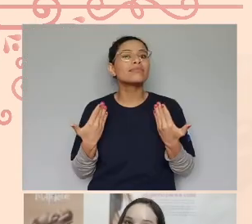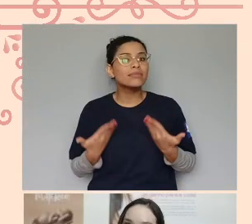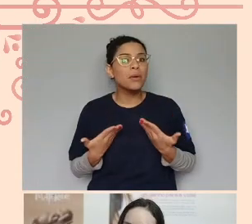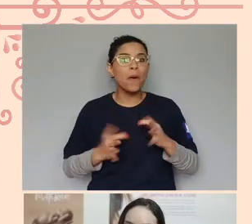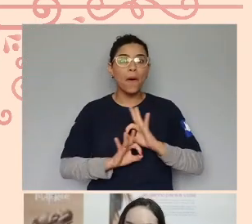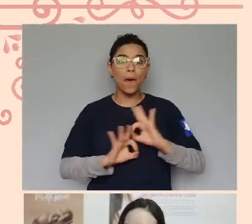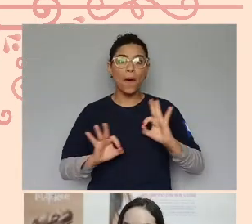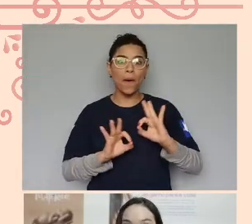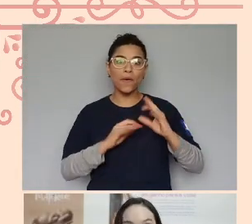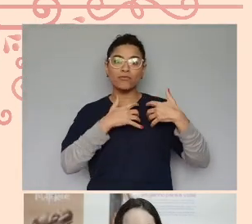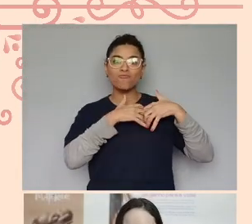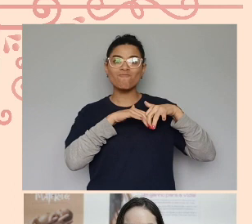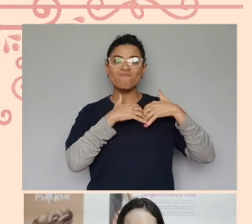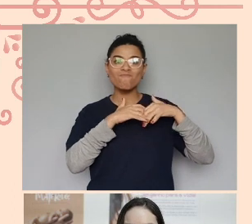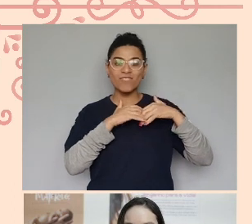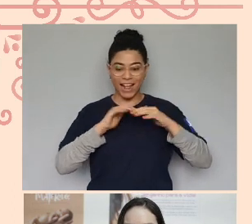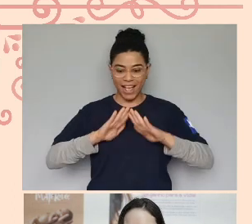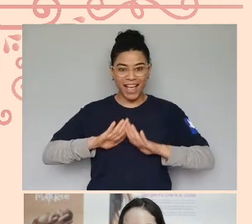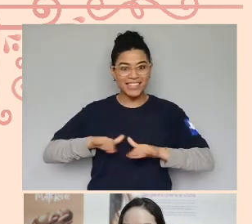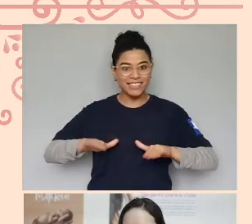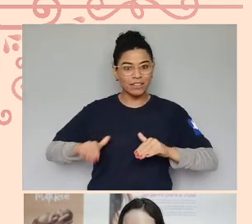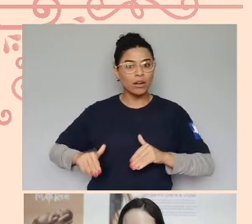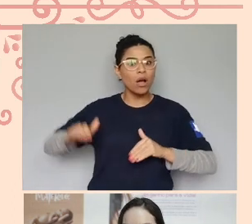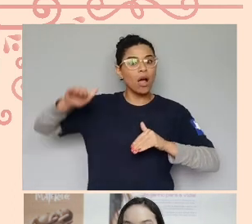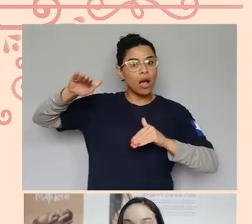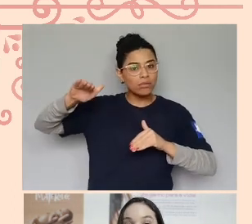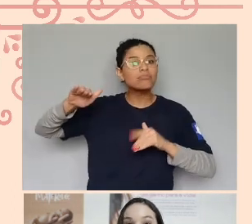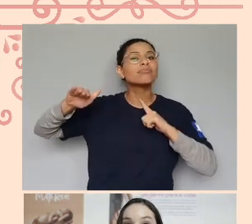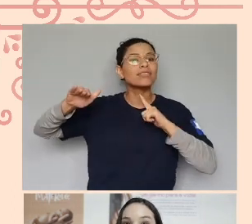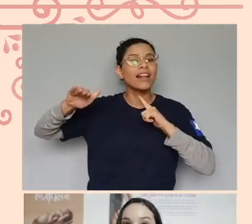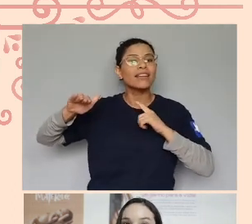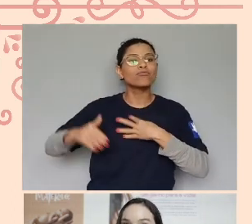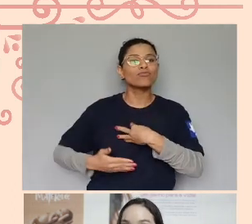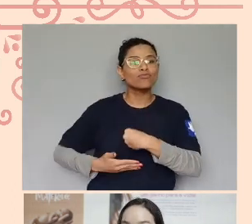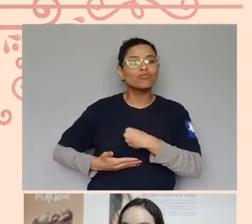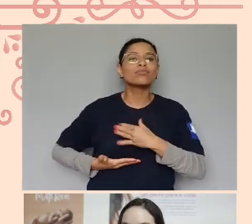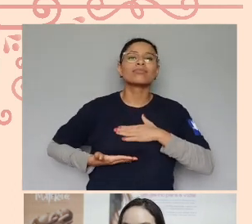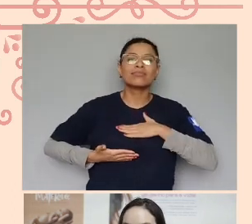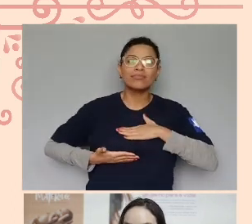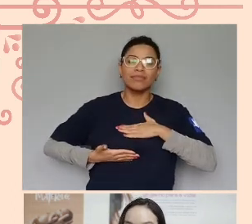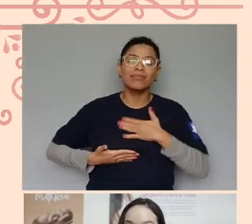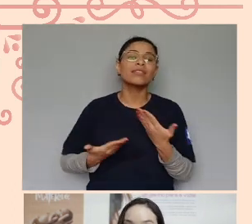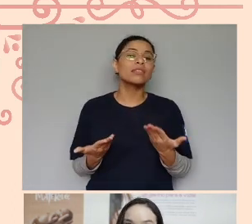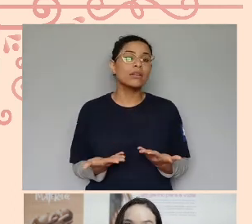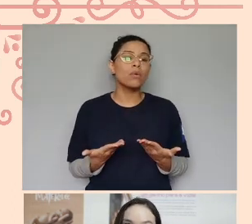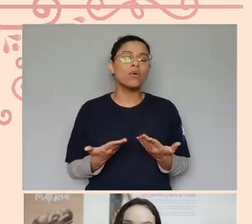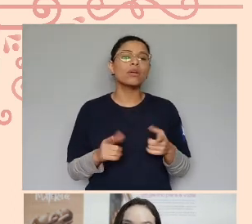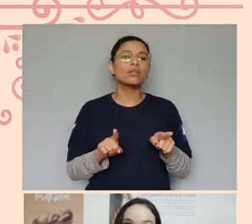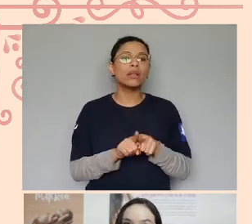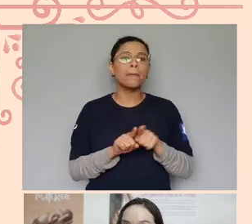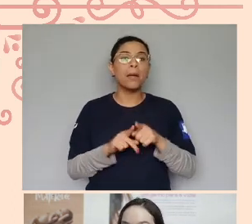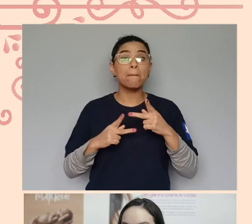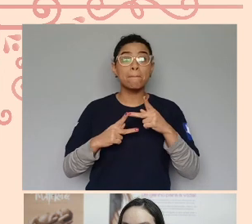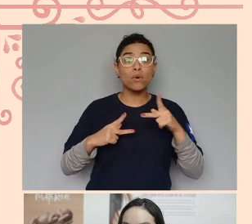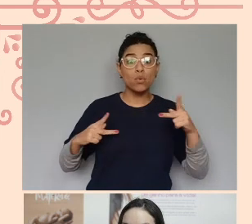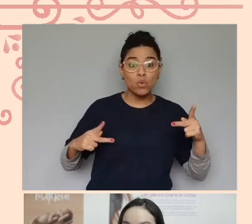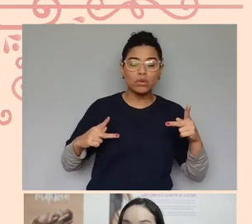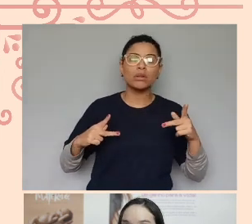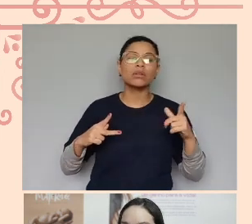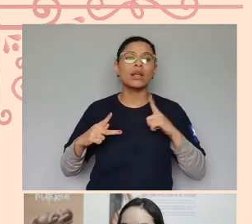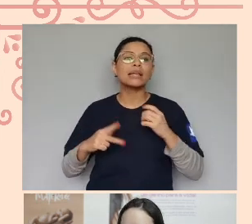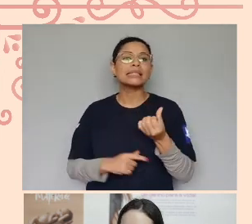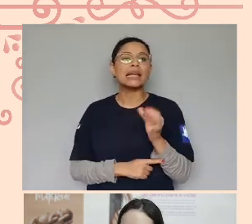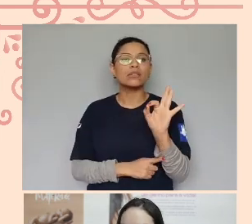maior intelectualidade para aquela criança que é amamentada. Em relação às proteínas, elas fazem a composição do leite materno